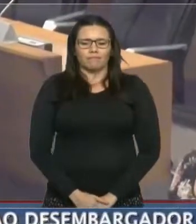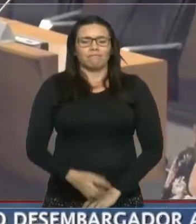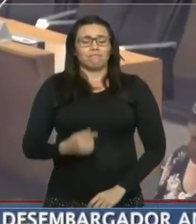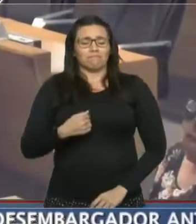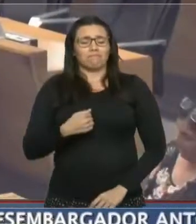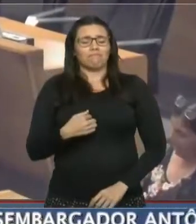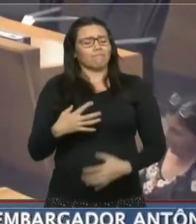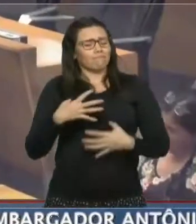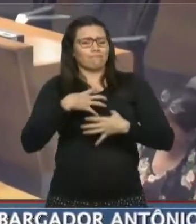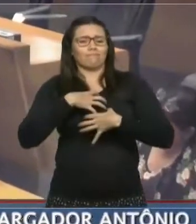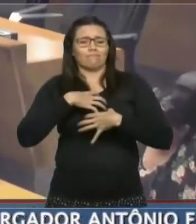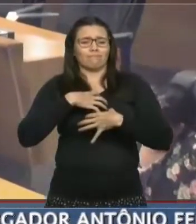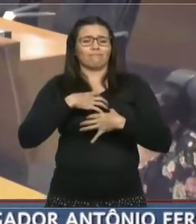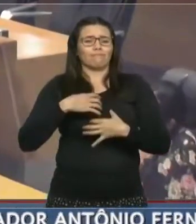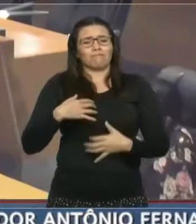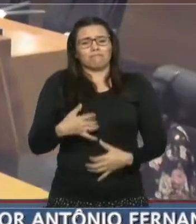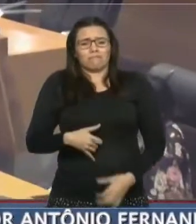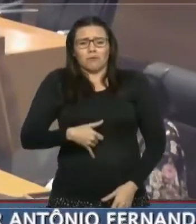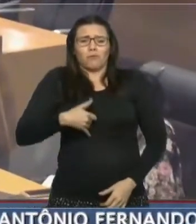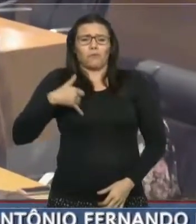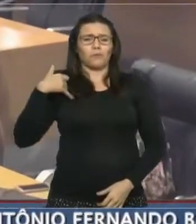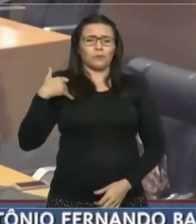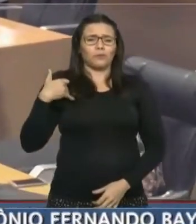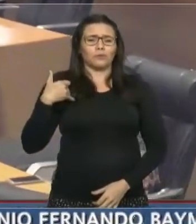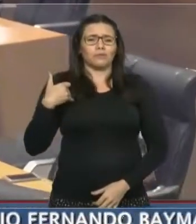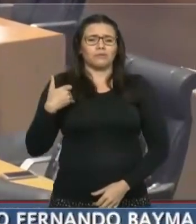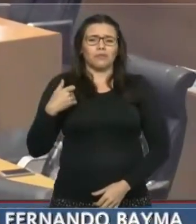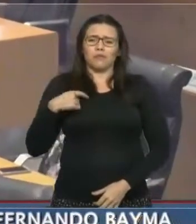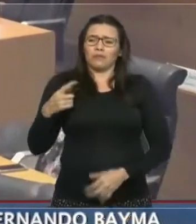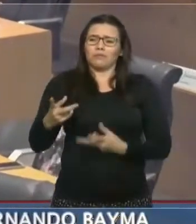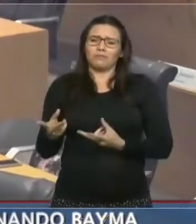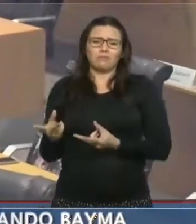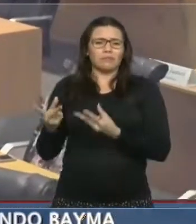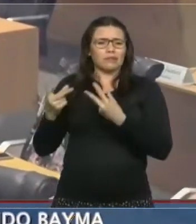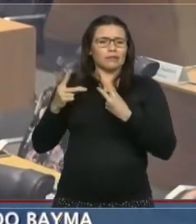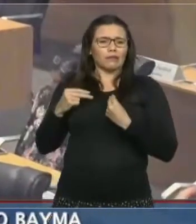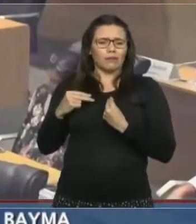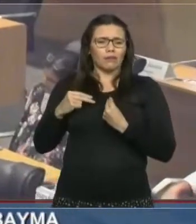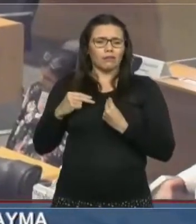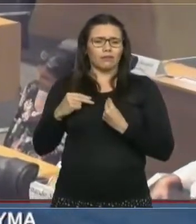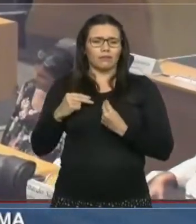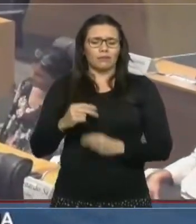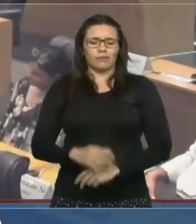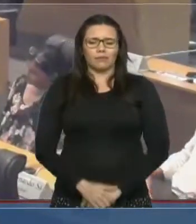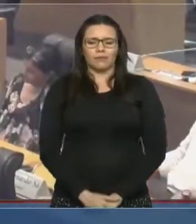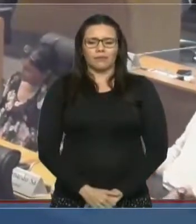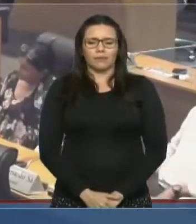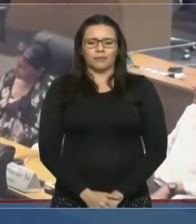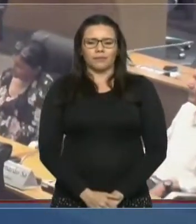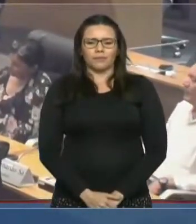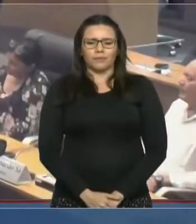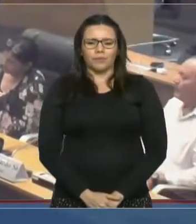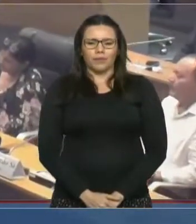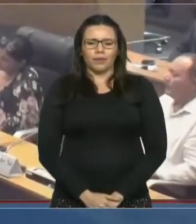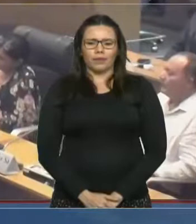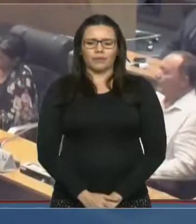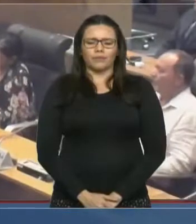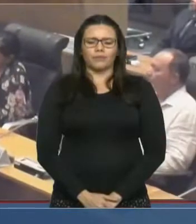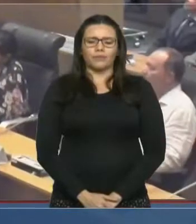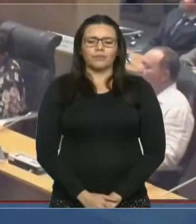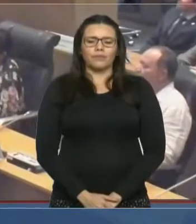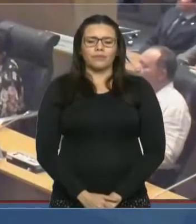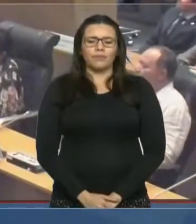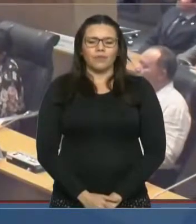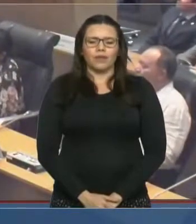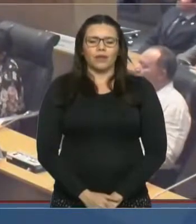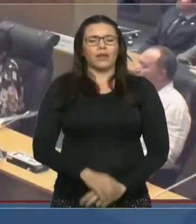convencido de que sou merecedor. E este convencimento me foi dado por dois ilustres homens desta